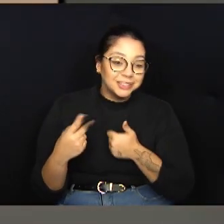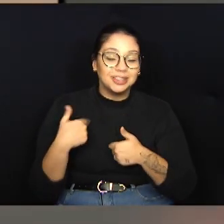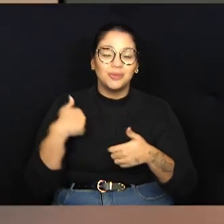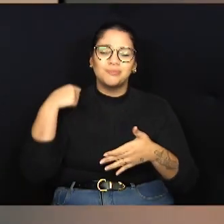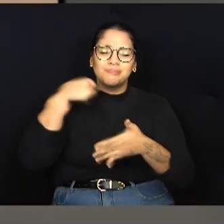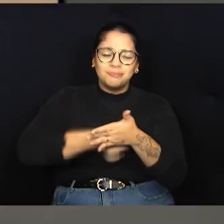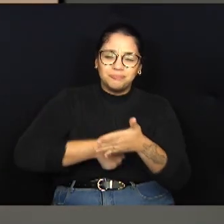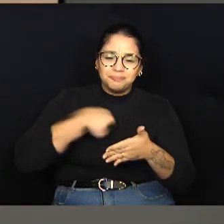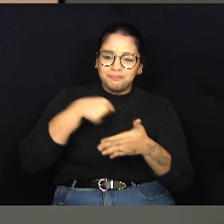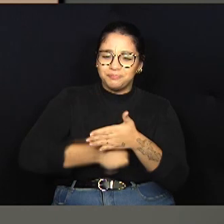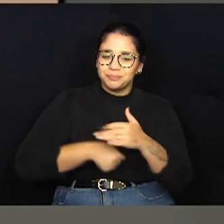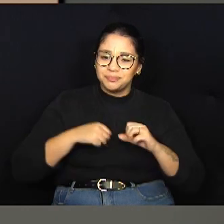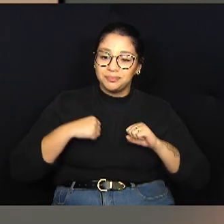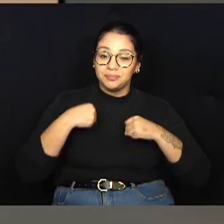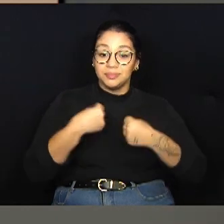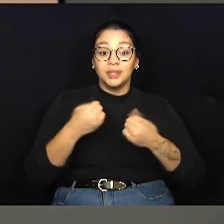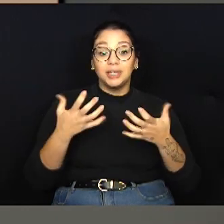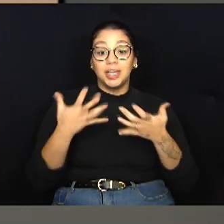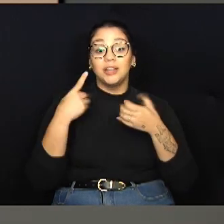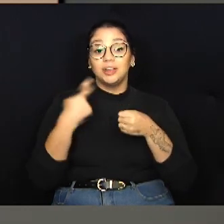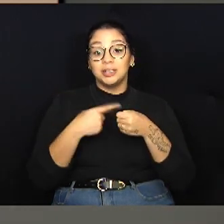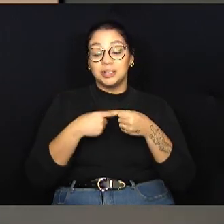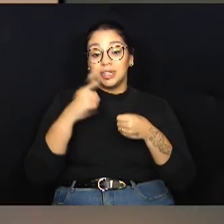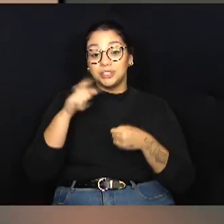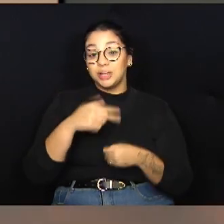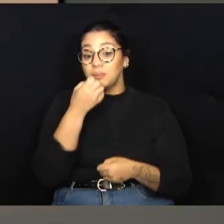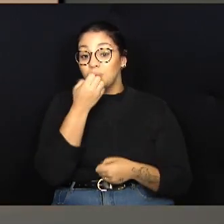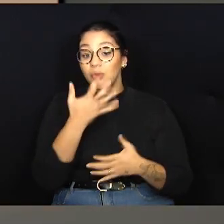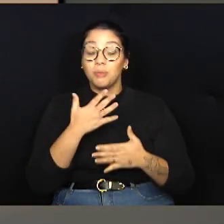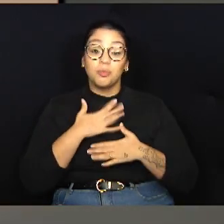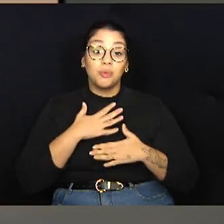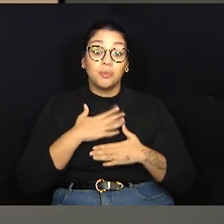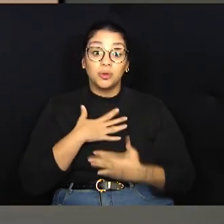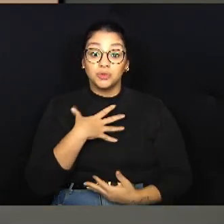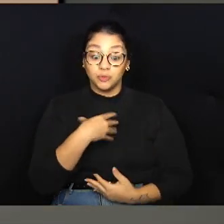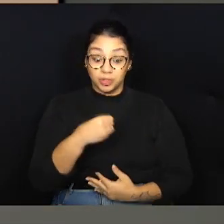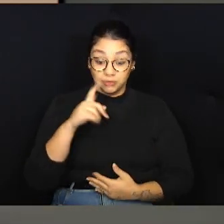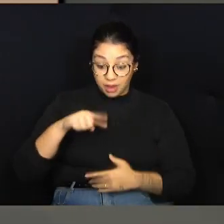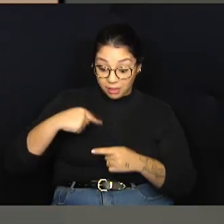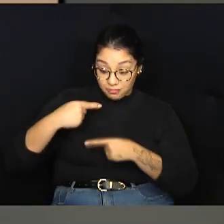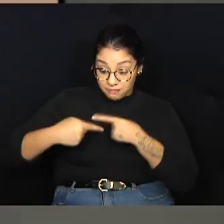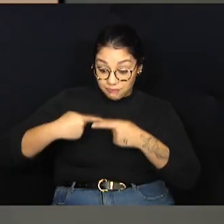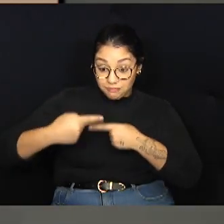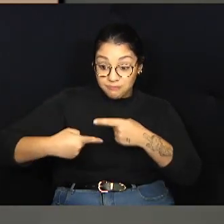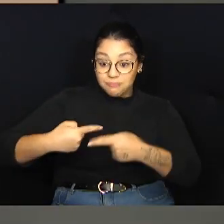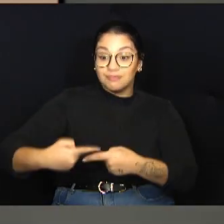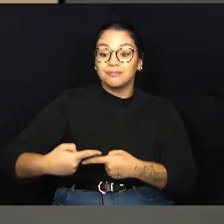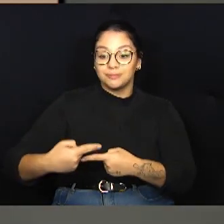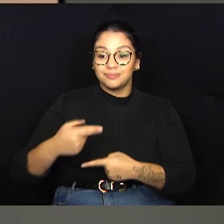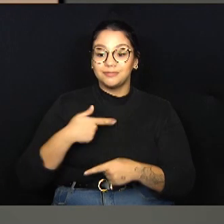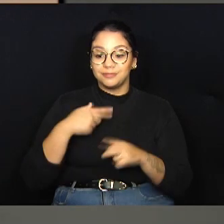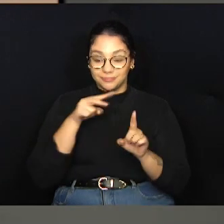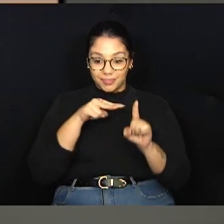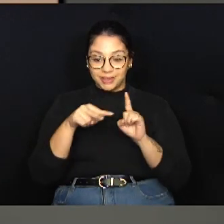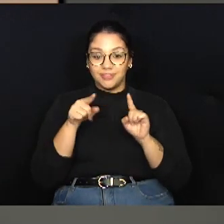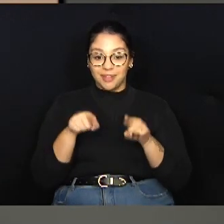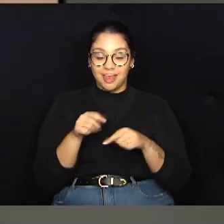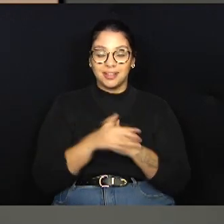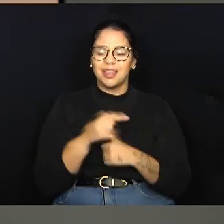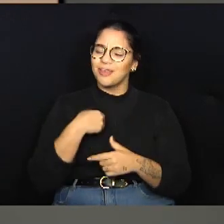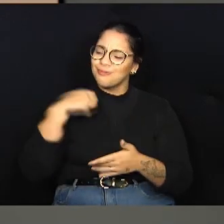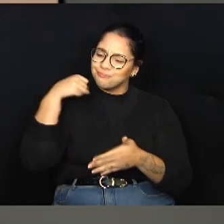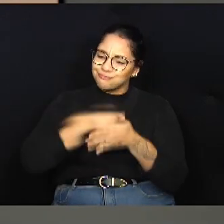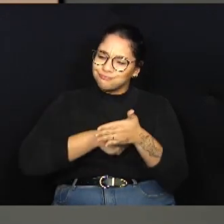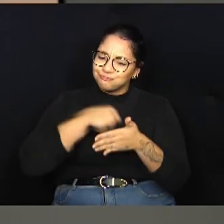eu quero que a cidade seja boa para os meus filhos. A ideia do legado é muito importante. Eu tenho essa percepção e luto